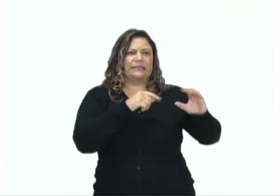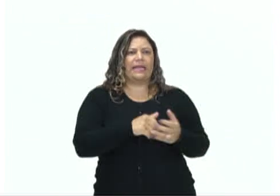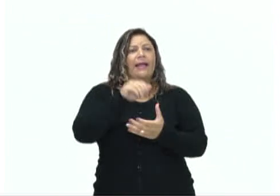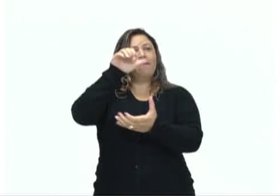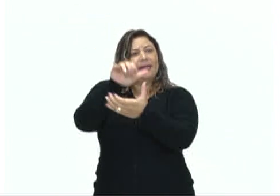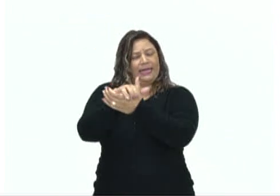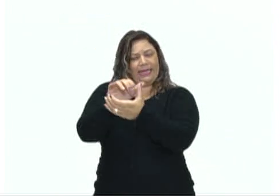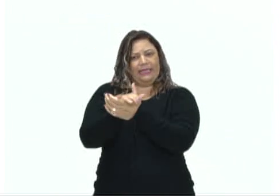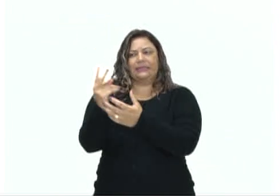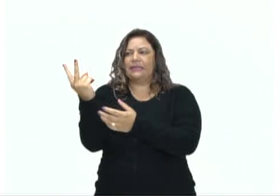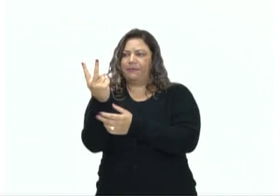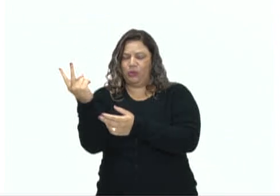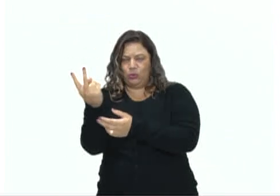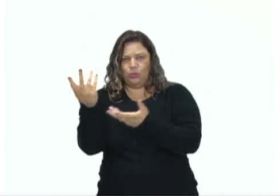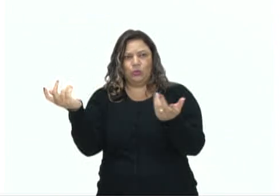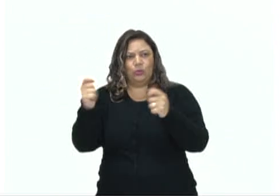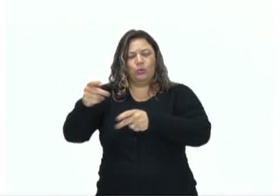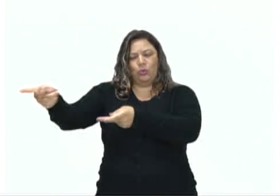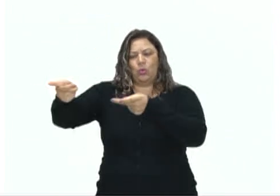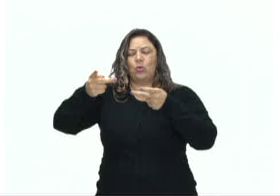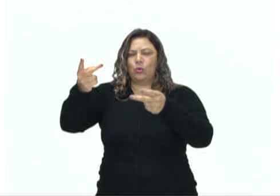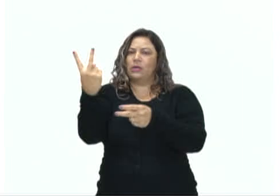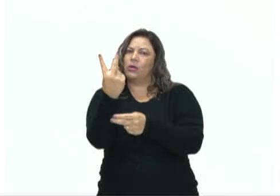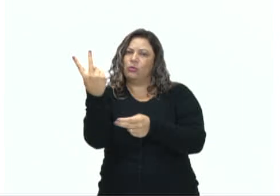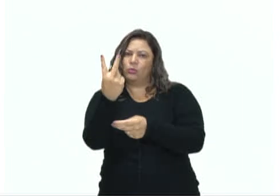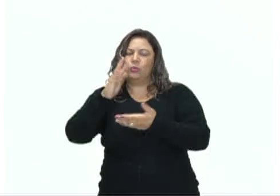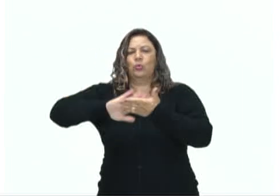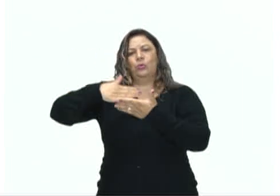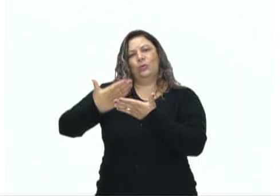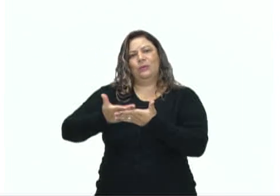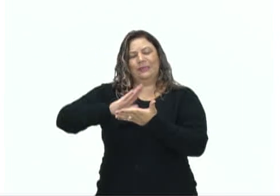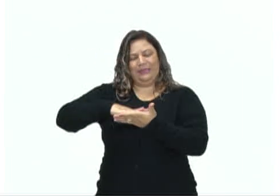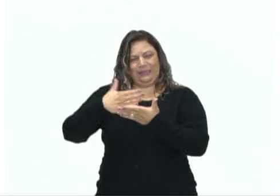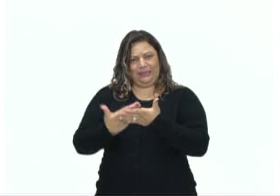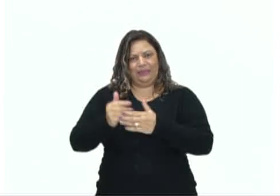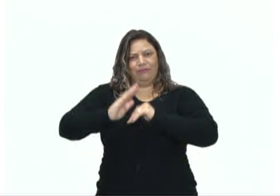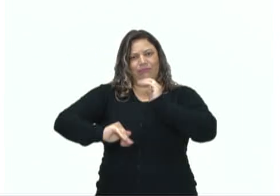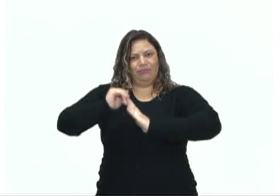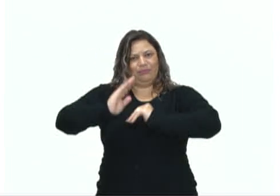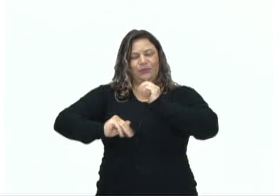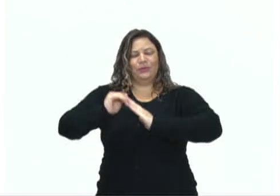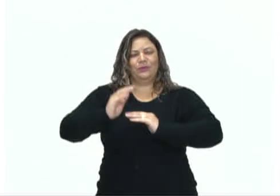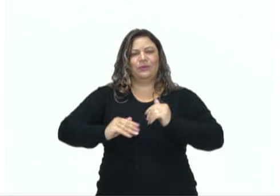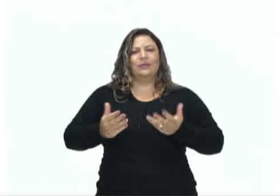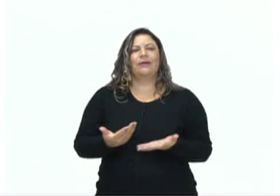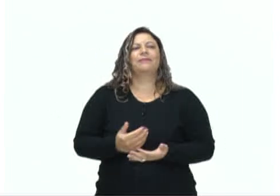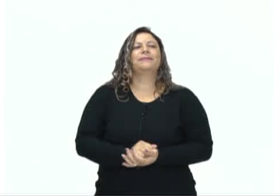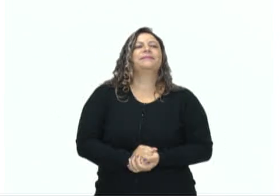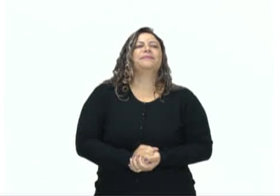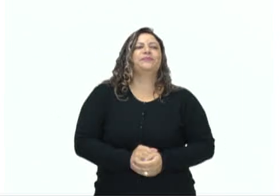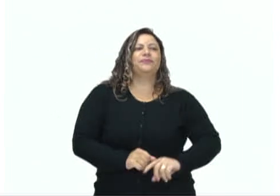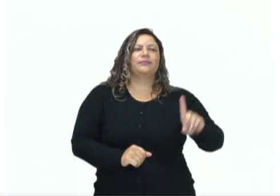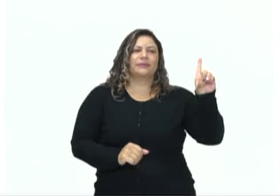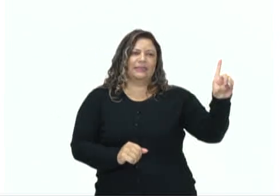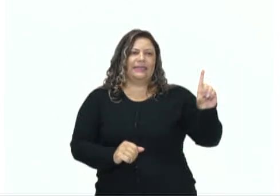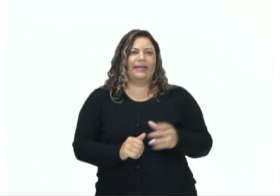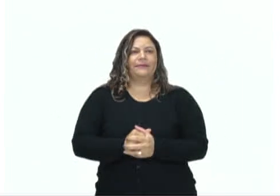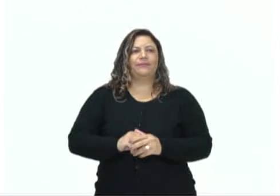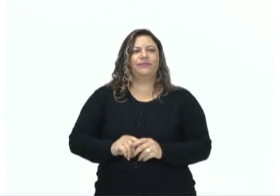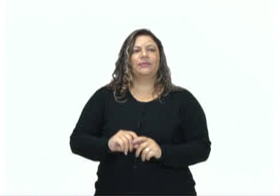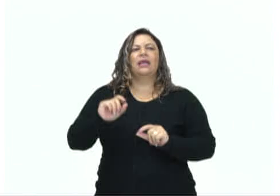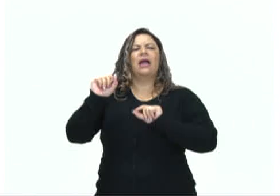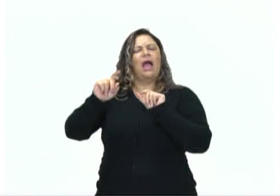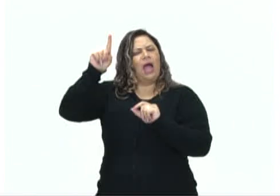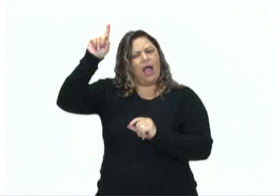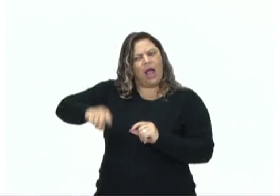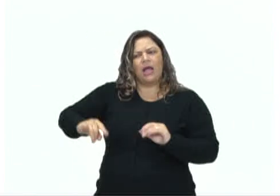casamento, Adriele e Adalberto convidaram dois profissionais intérpretes de Libras. Letra D. Esse sinal foi